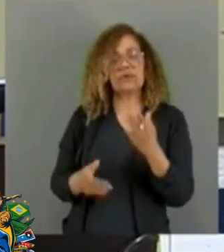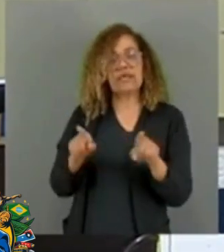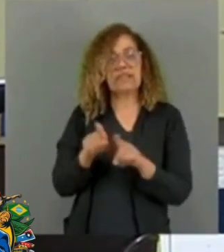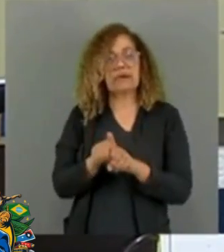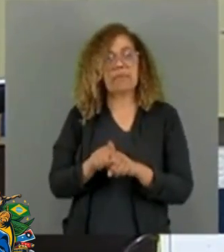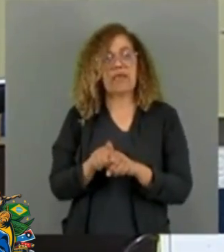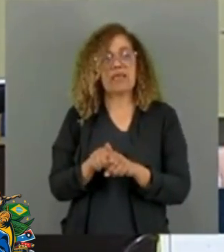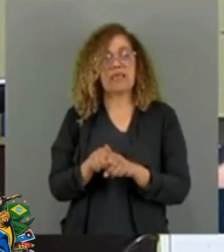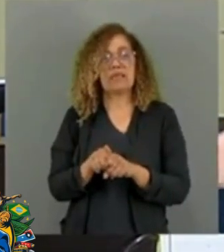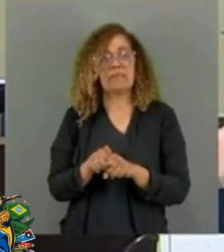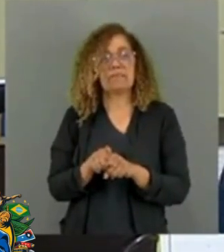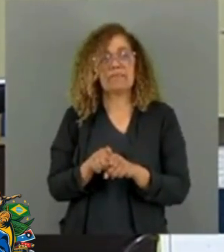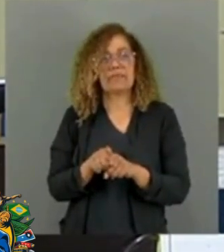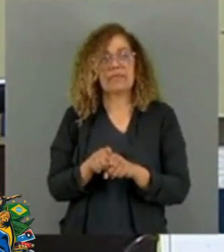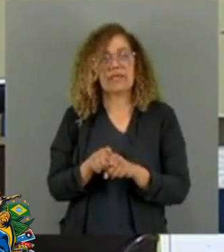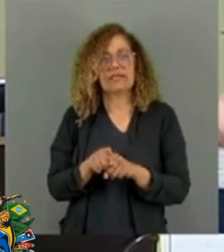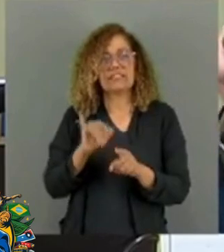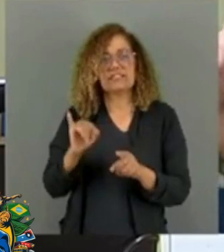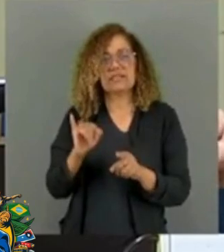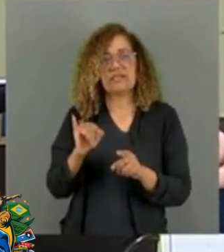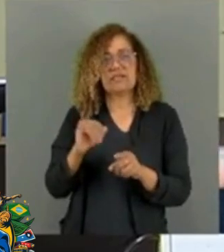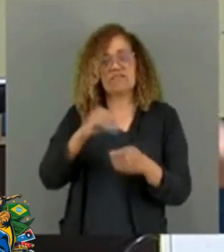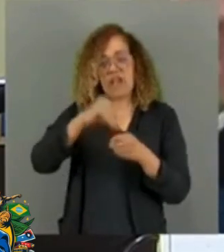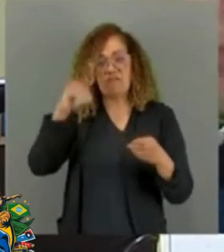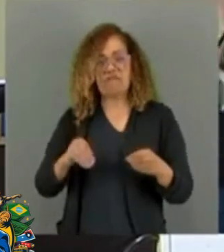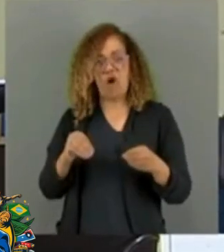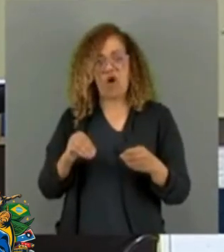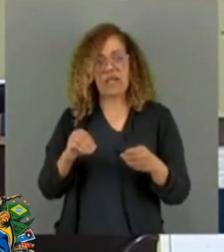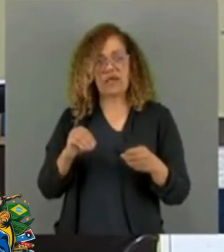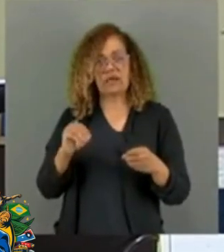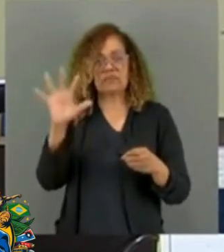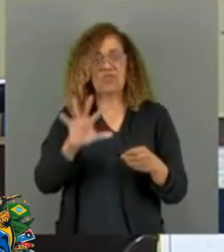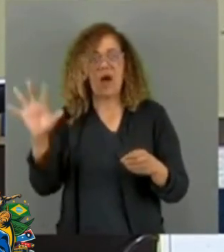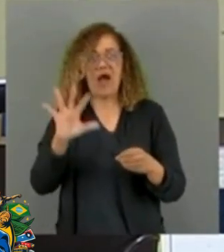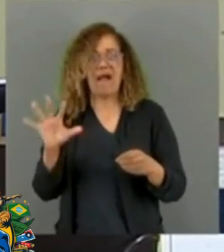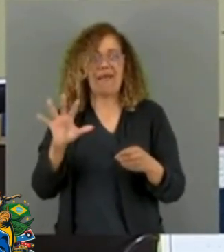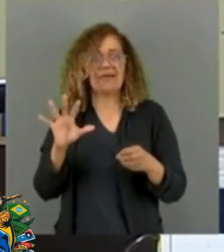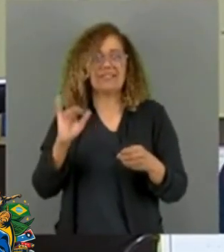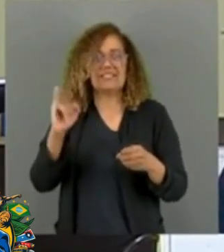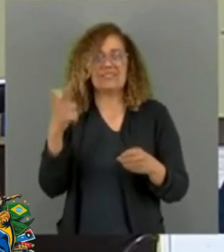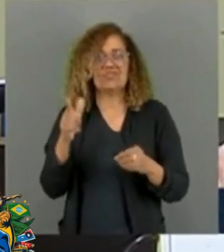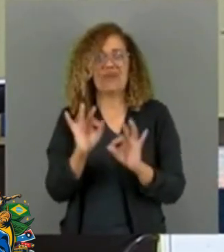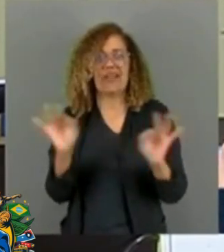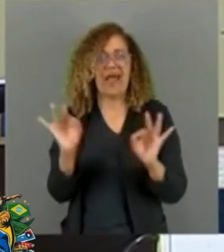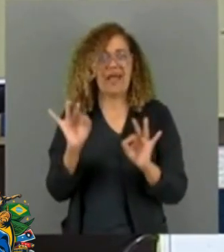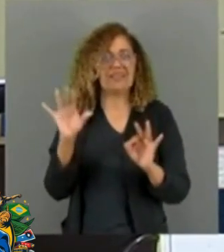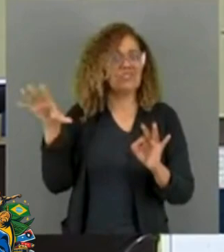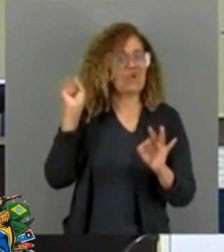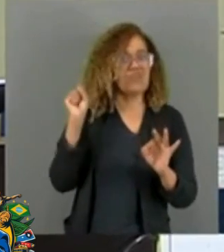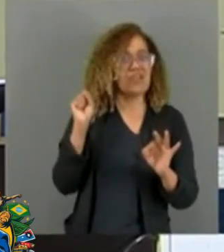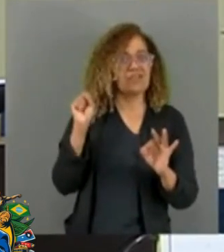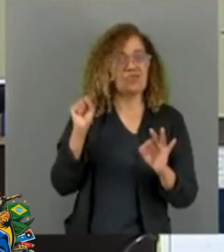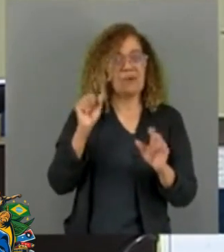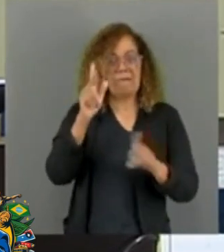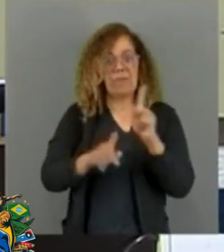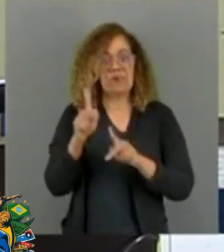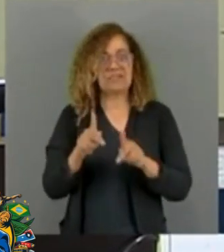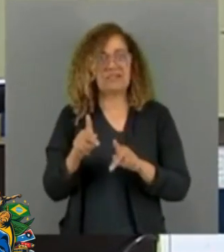concessão pública, se ficar fora do ar. Viramos a madrugada e às 8 da manhã do dia seguinte, voltamos com a Rádio Auriverde de Bauru